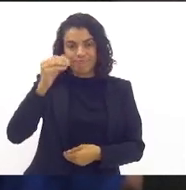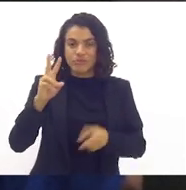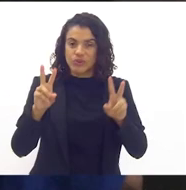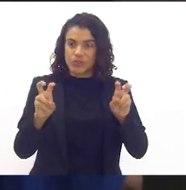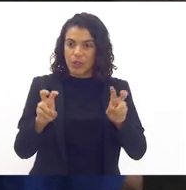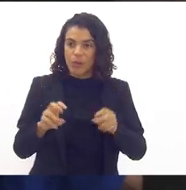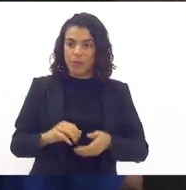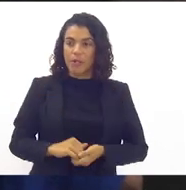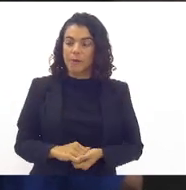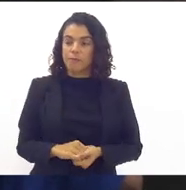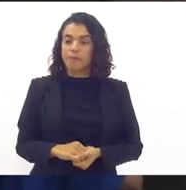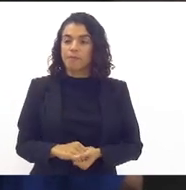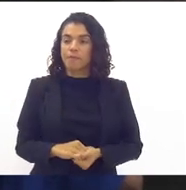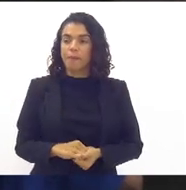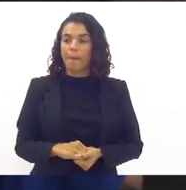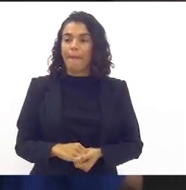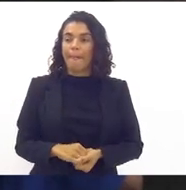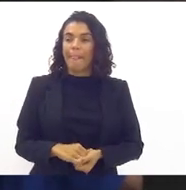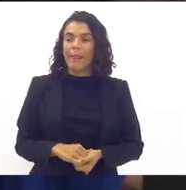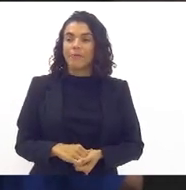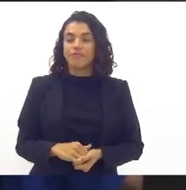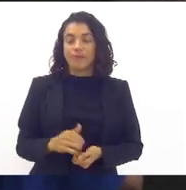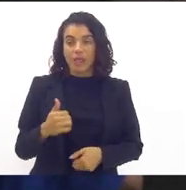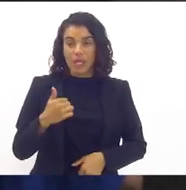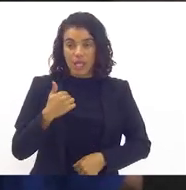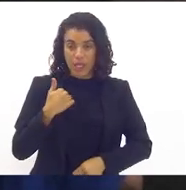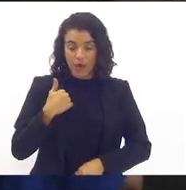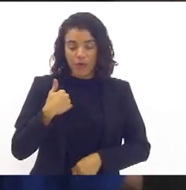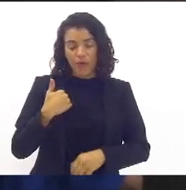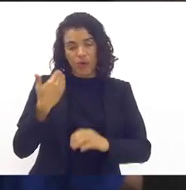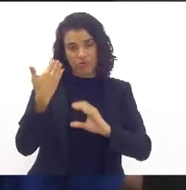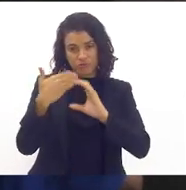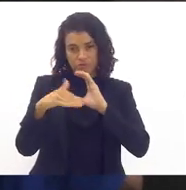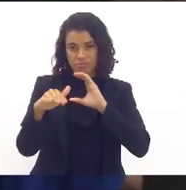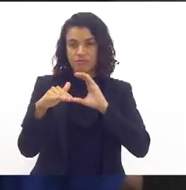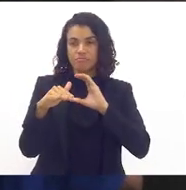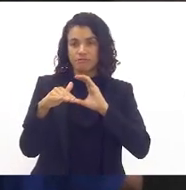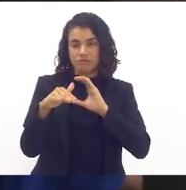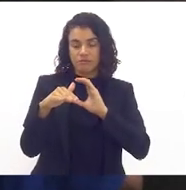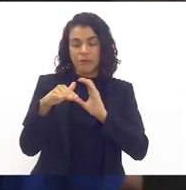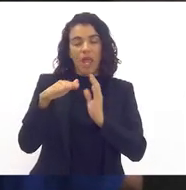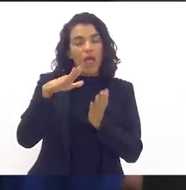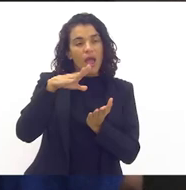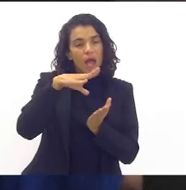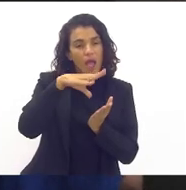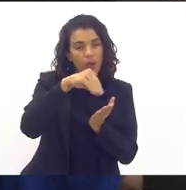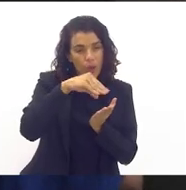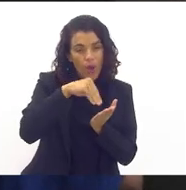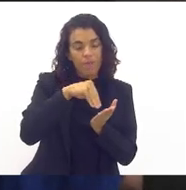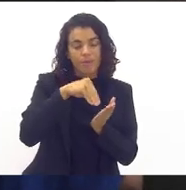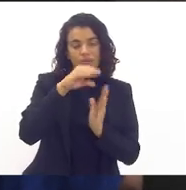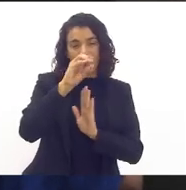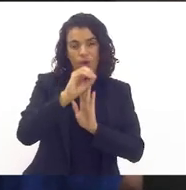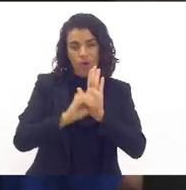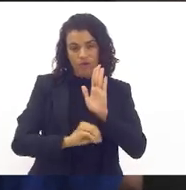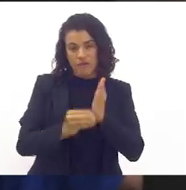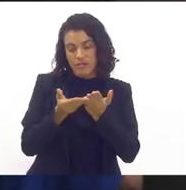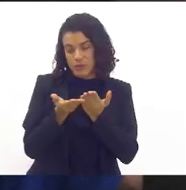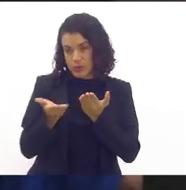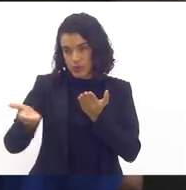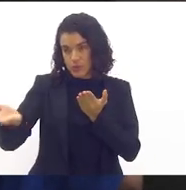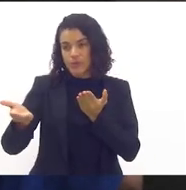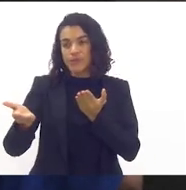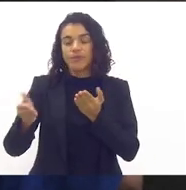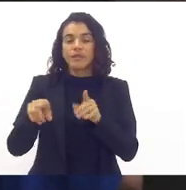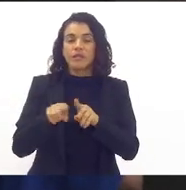Então, eu só na sua preocupação. Eu vou lhe encaminhar a cópia do ofício que fizemos à Fazenda à época